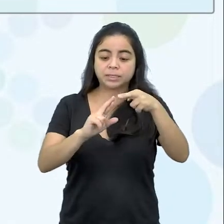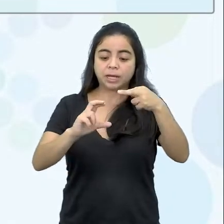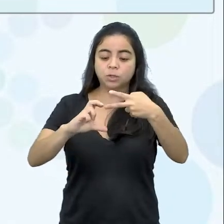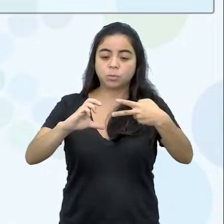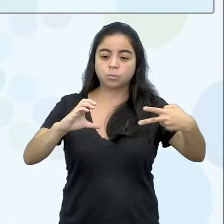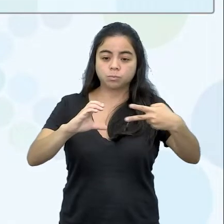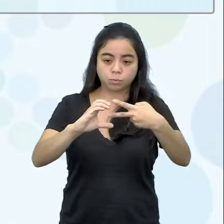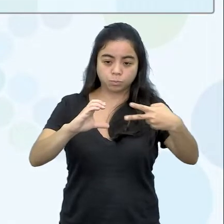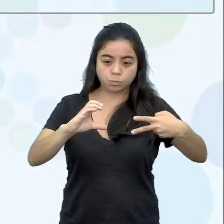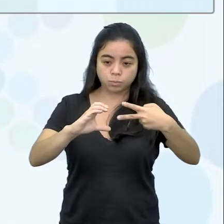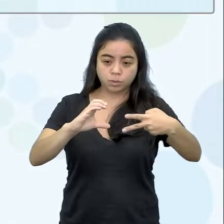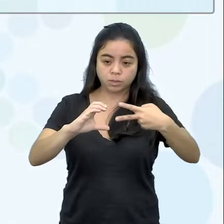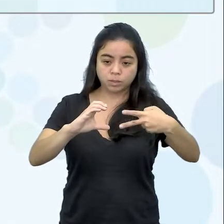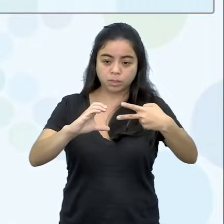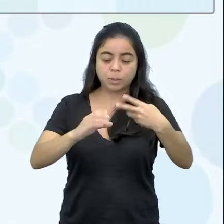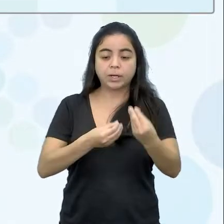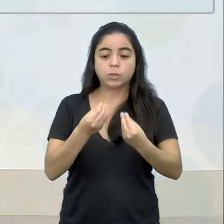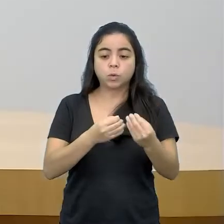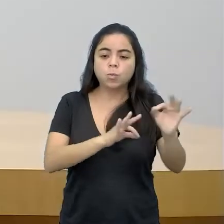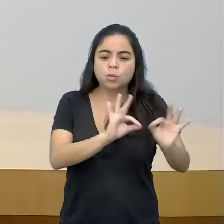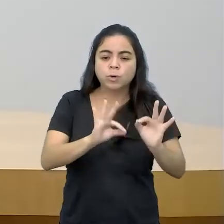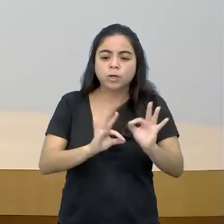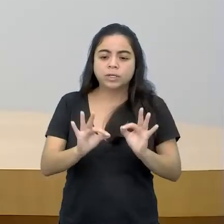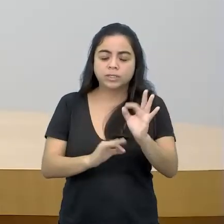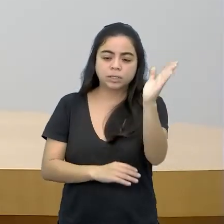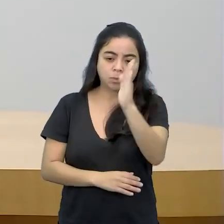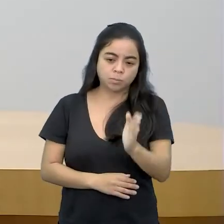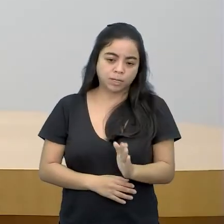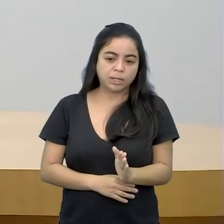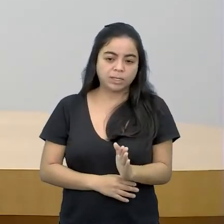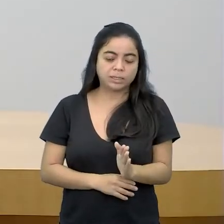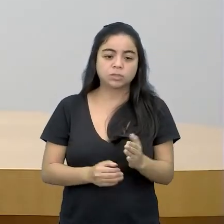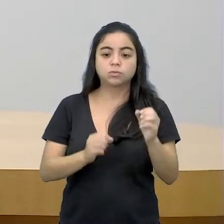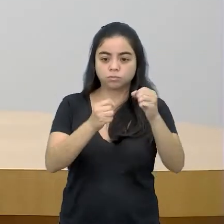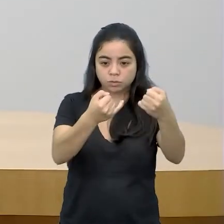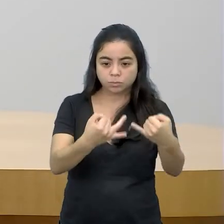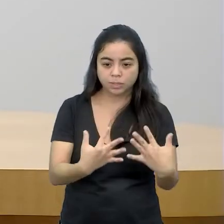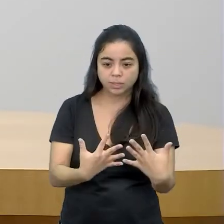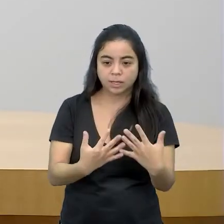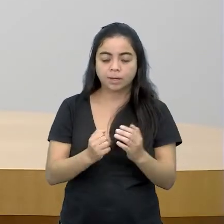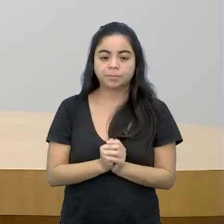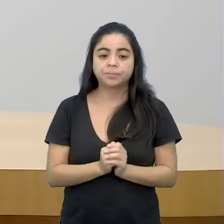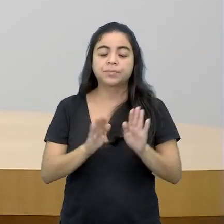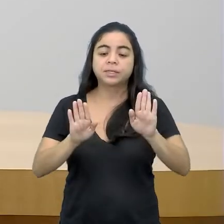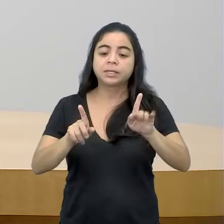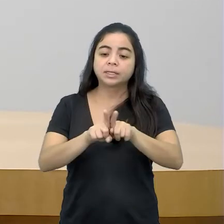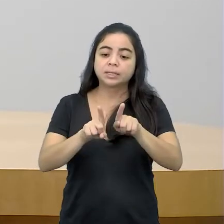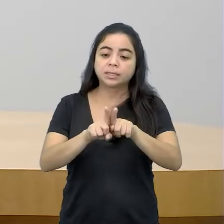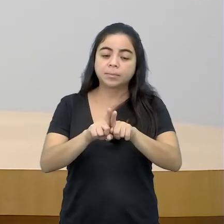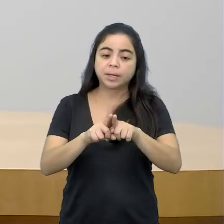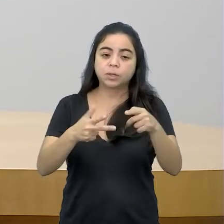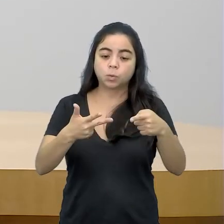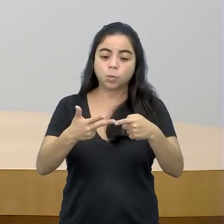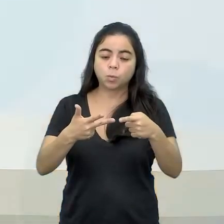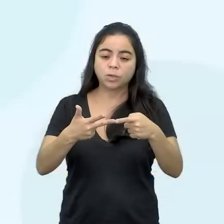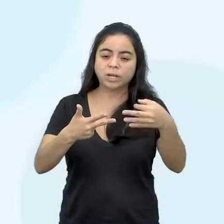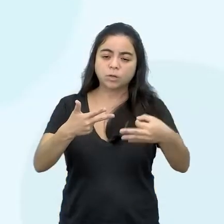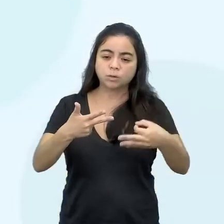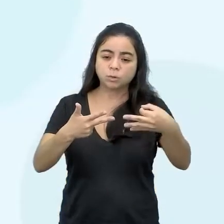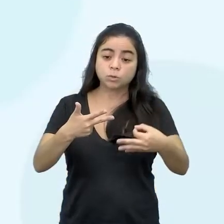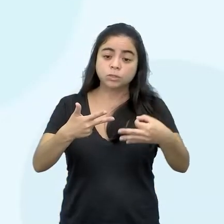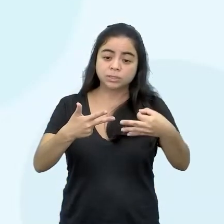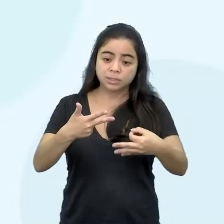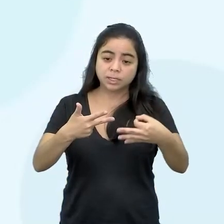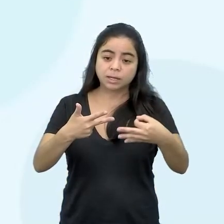se apresenta no Brasil, e, por fim, então, um poder judiciário, né,